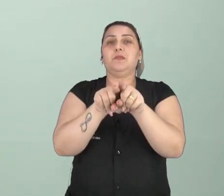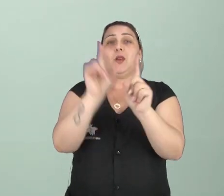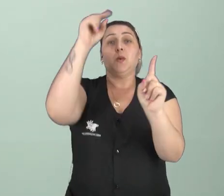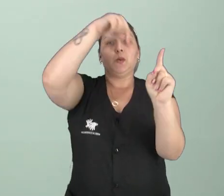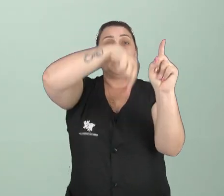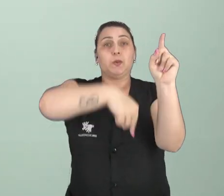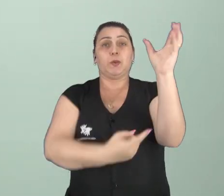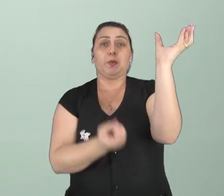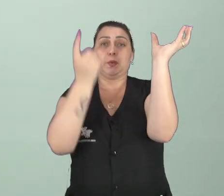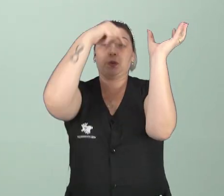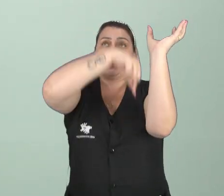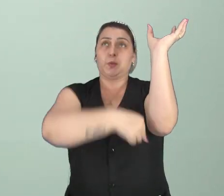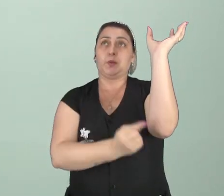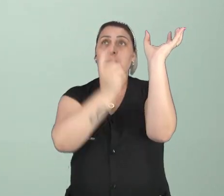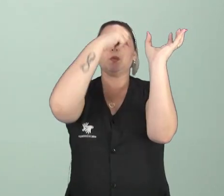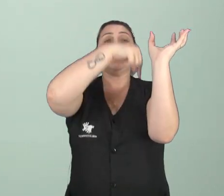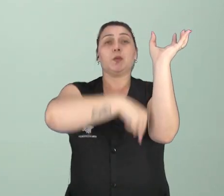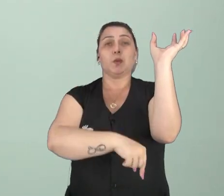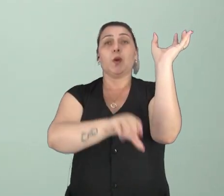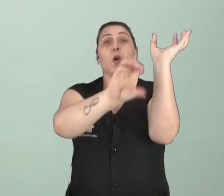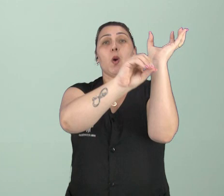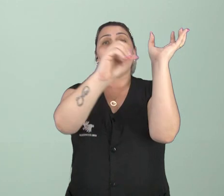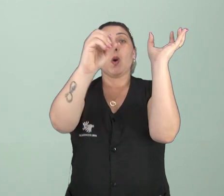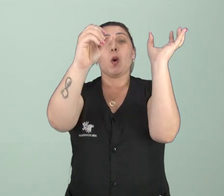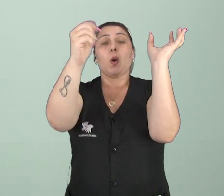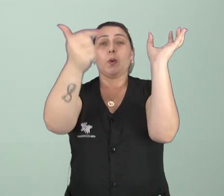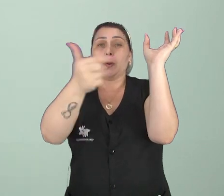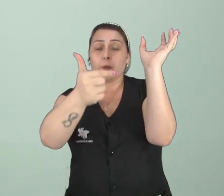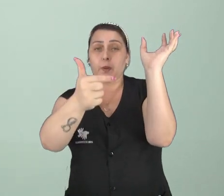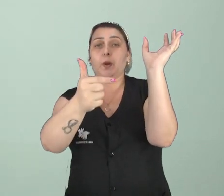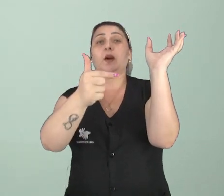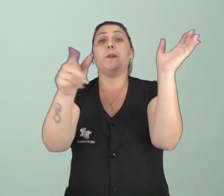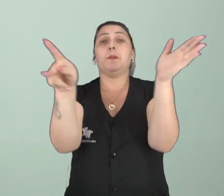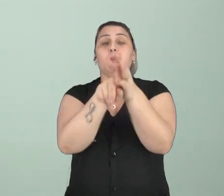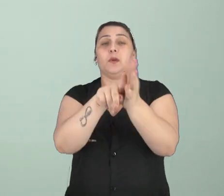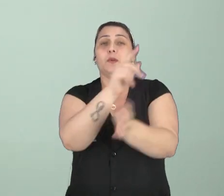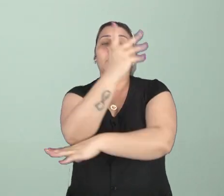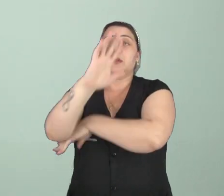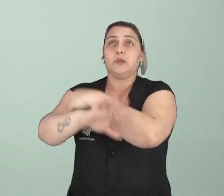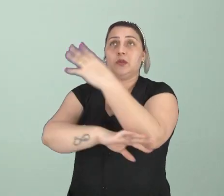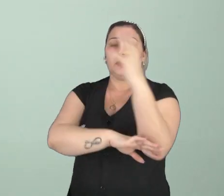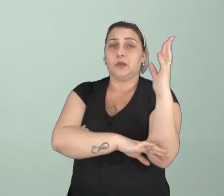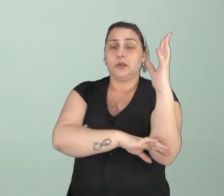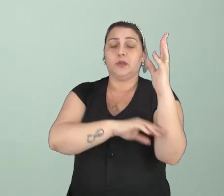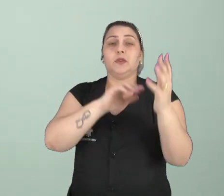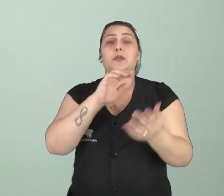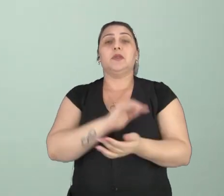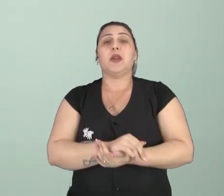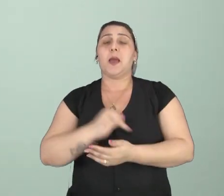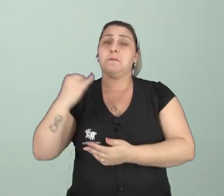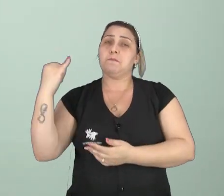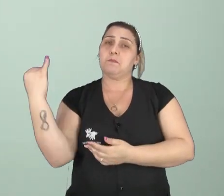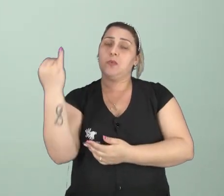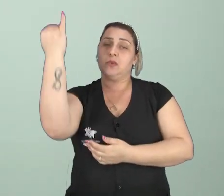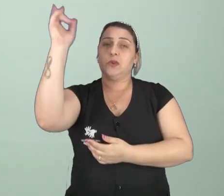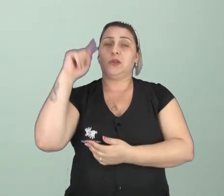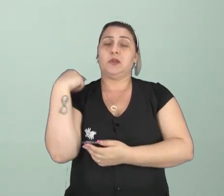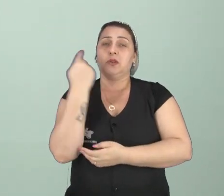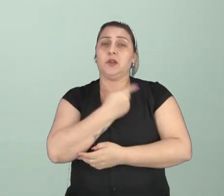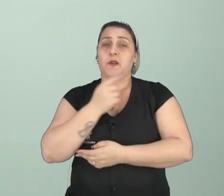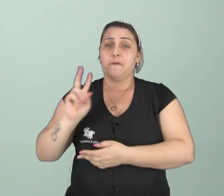fotossíntese, de respiração, do oxigênio provém da natureza. Então, é muito importante a